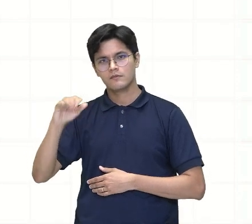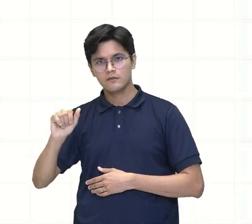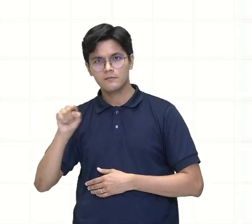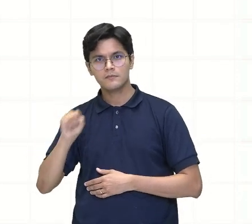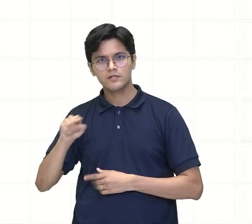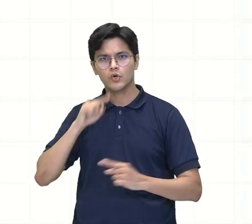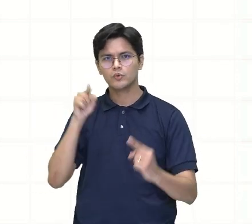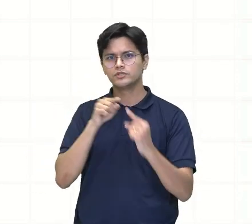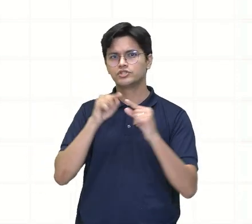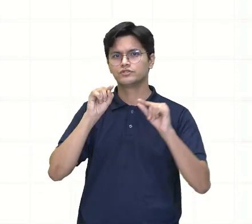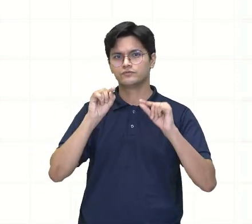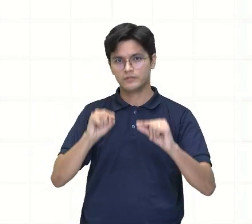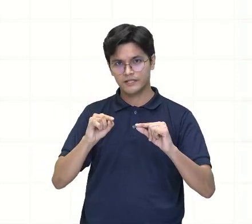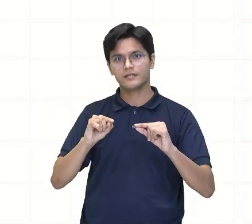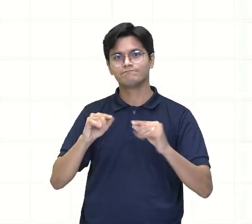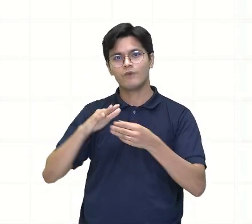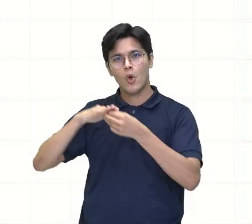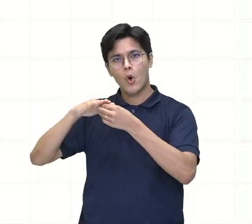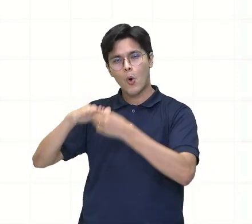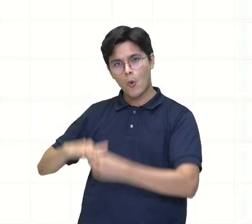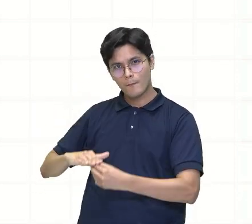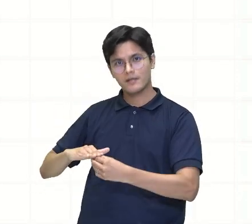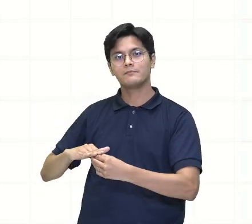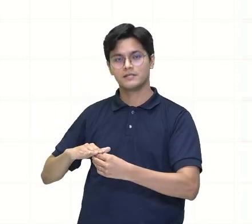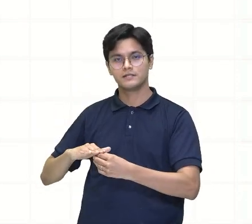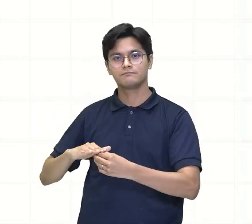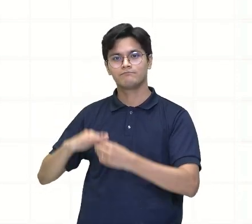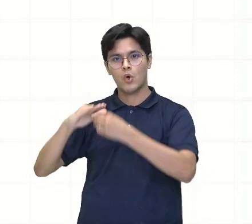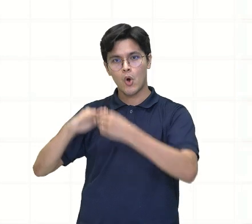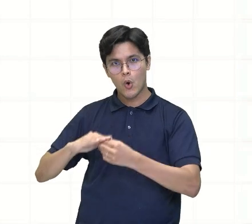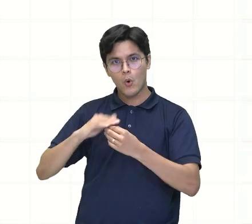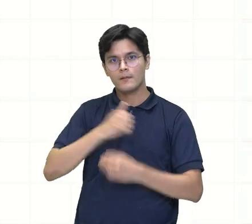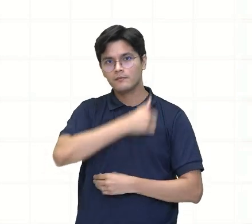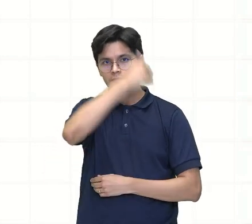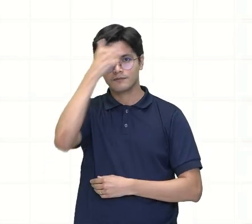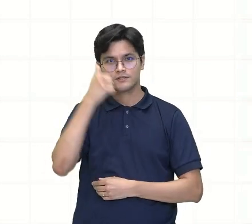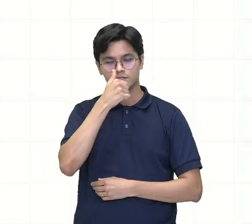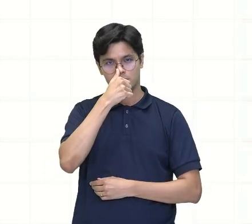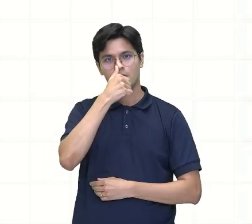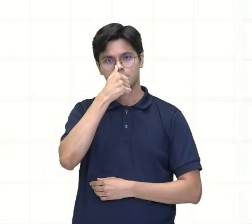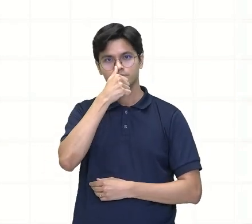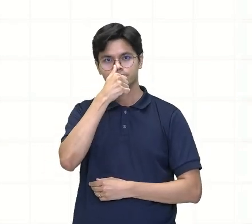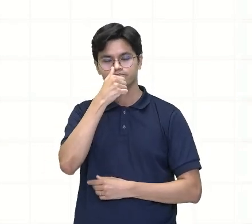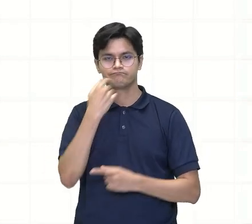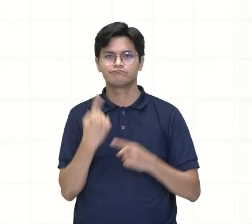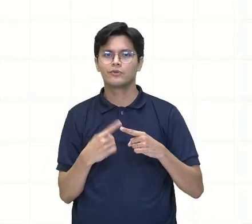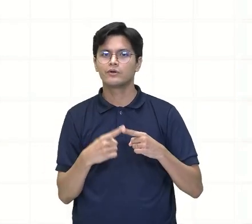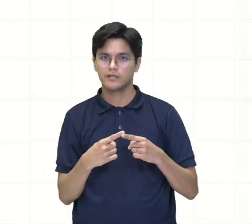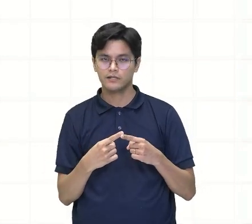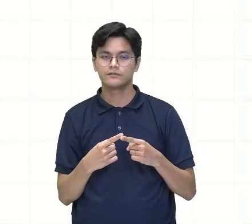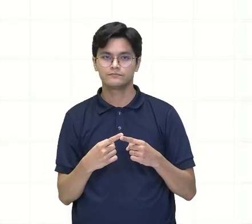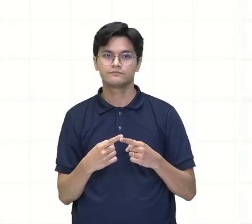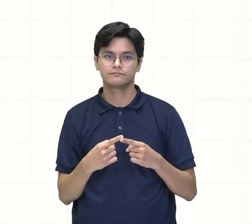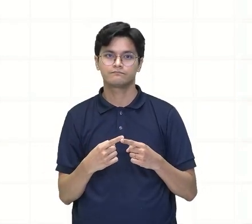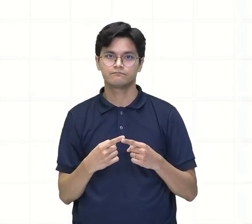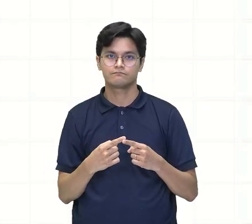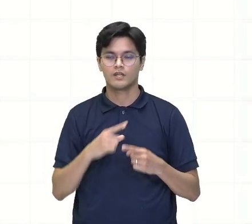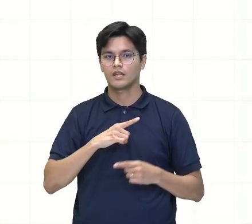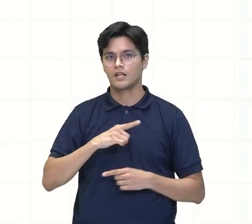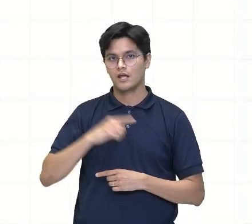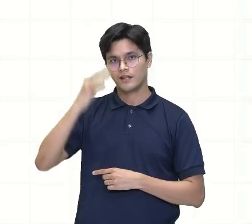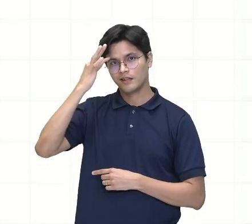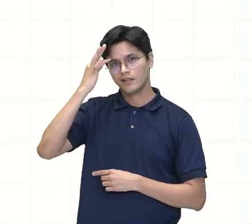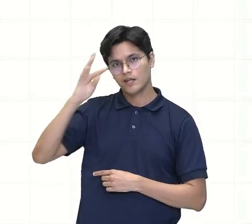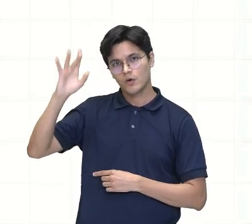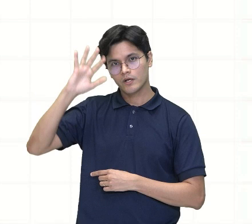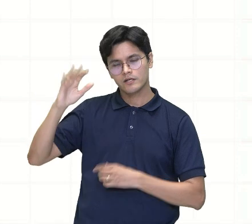descredibilizar a Etiópia, ou seja, tirar todo o crédito que a Etiópia possuía. De acordo com a teoria camita,